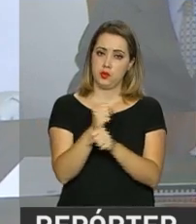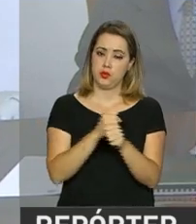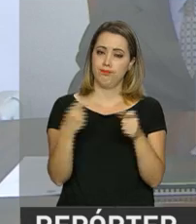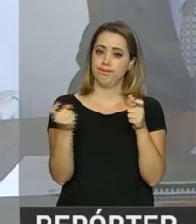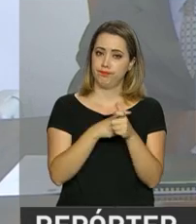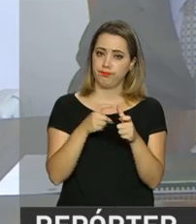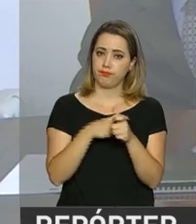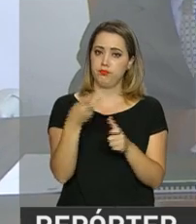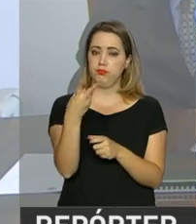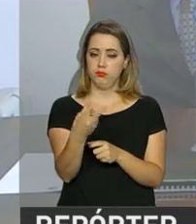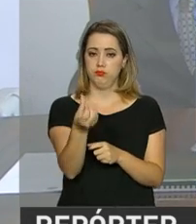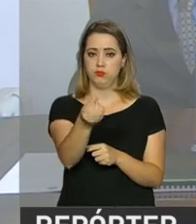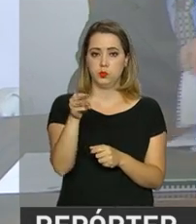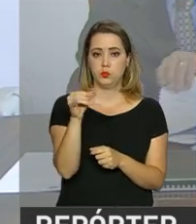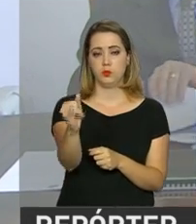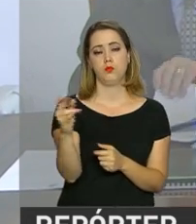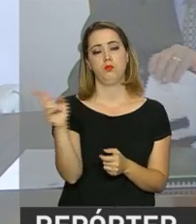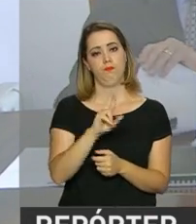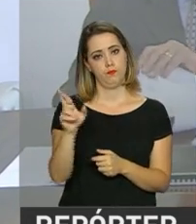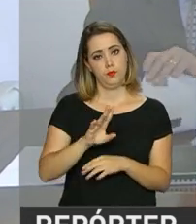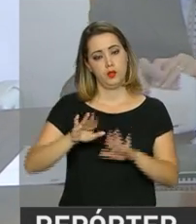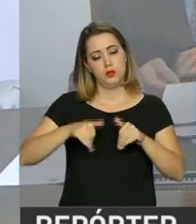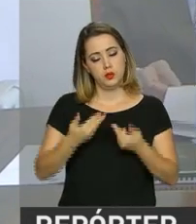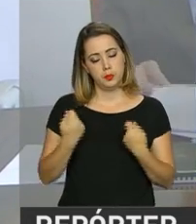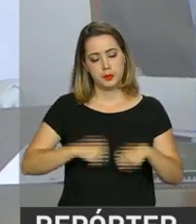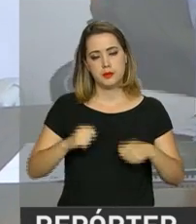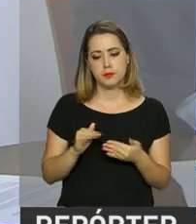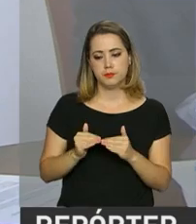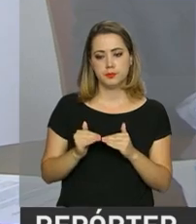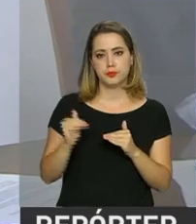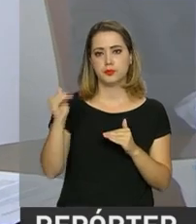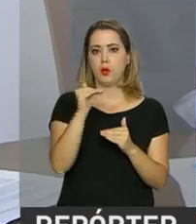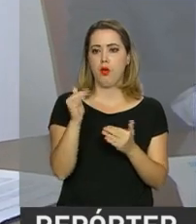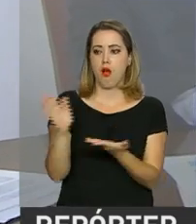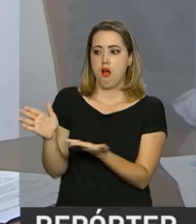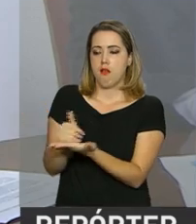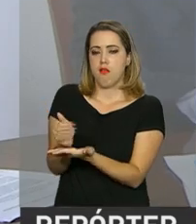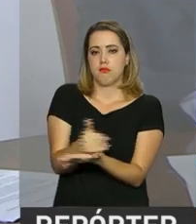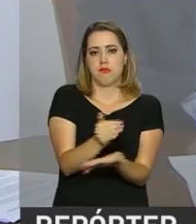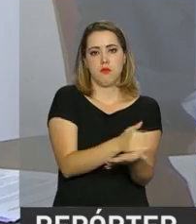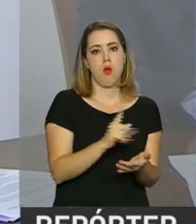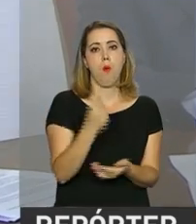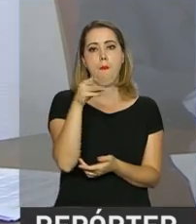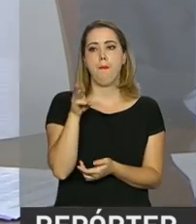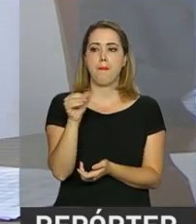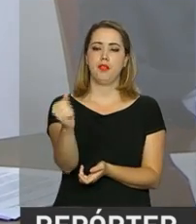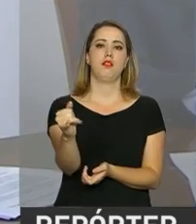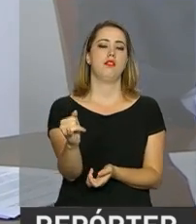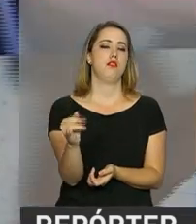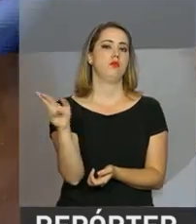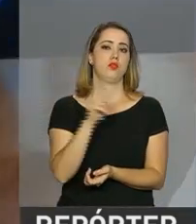saldo negativo nas contas públicas foi acertado aumento das receitas estaduais em 1.200 milhões de reais em